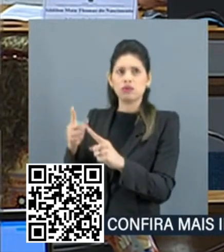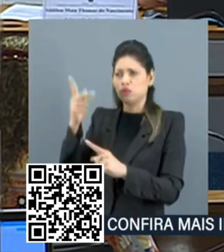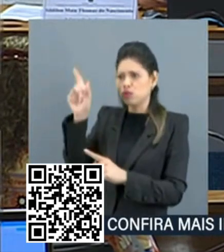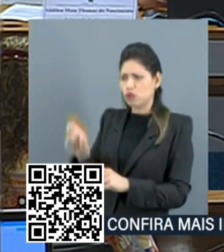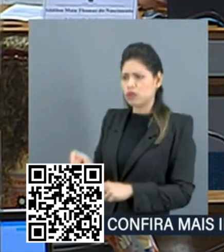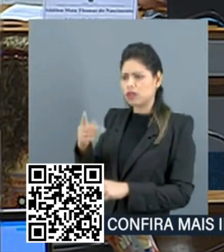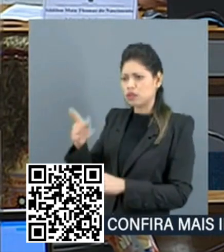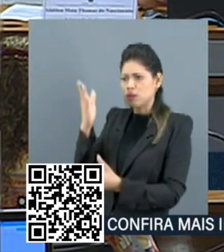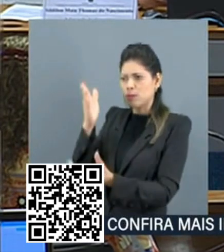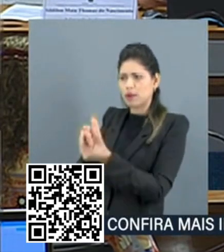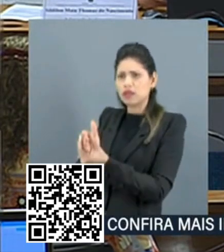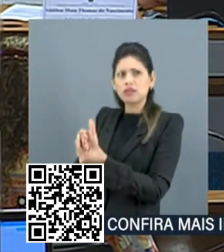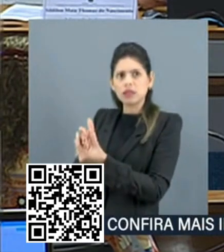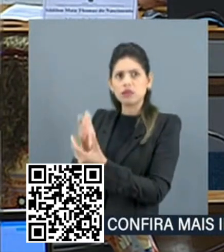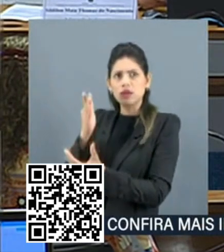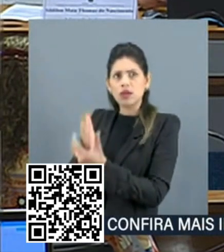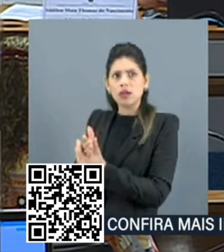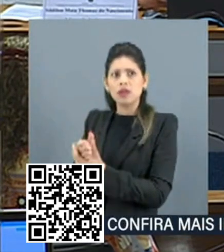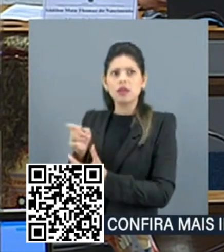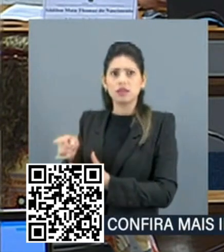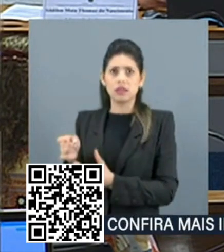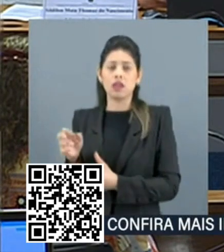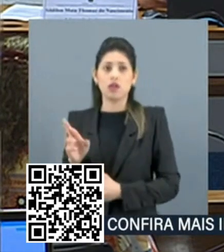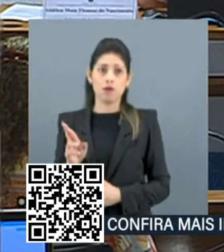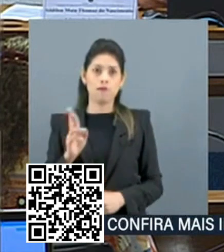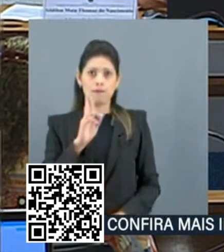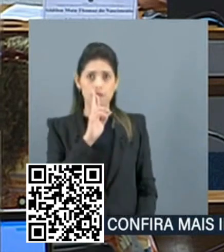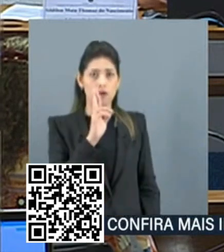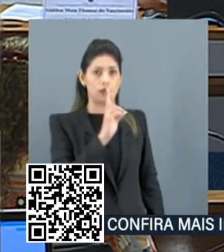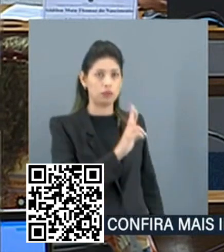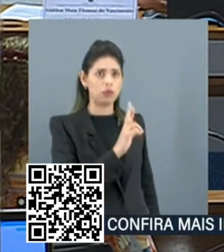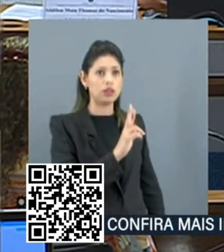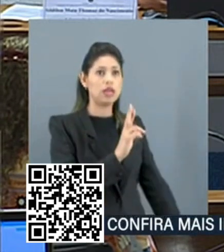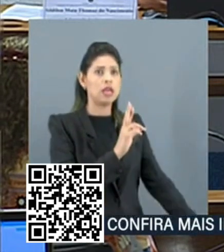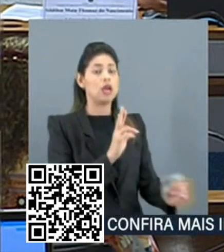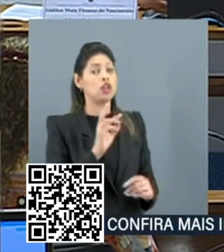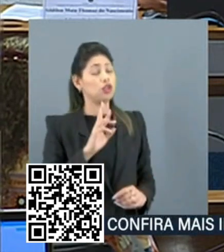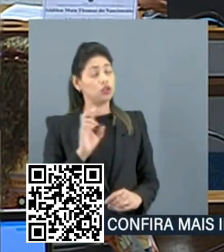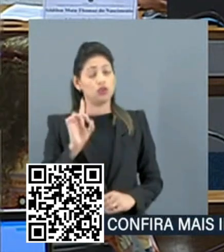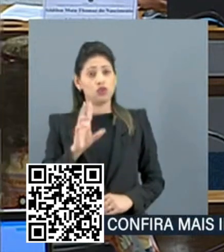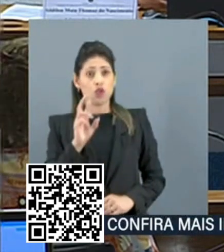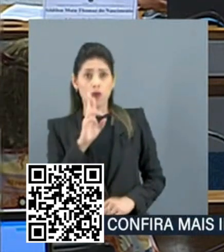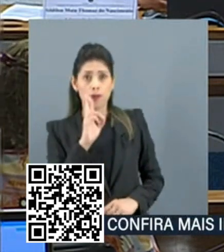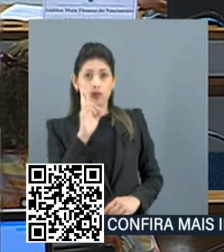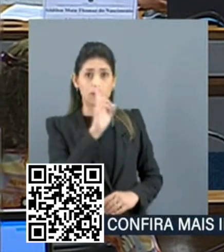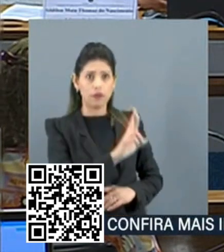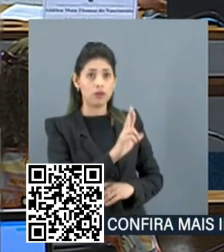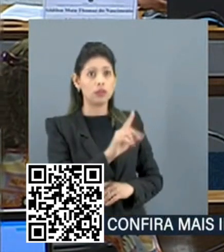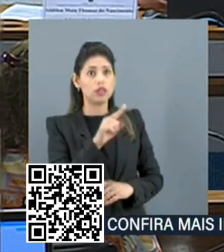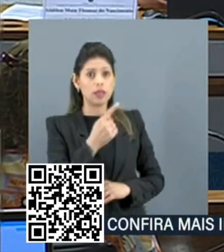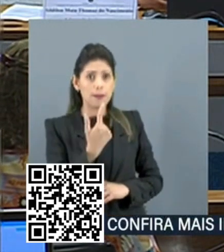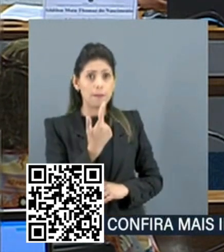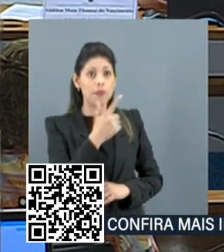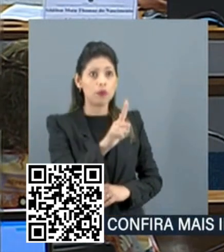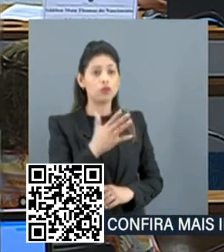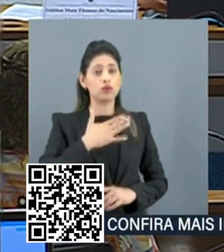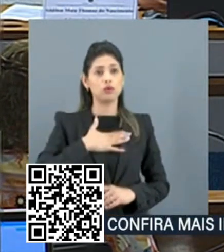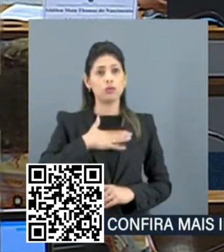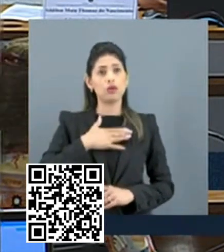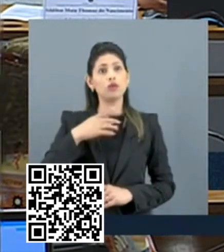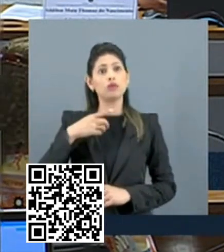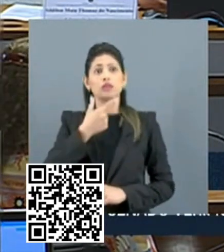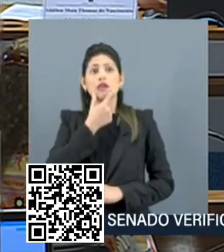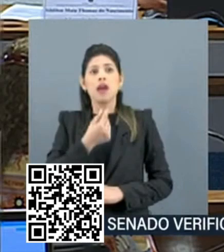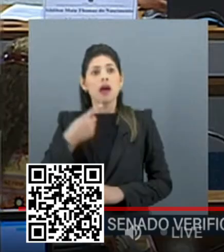senadora, eu só vou colaborar com vocês depois que os meus advogados tiverem acesso aos autos de acusação contra a minha pessoa e eu tiver